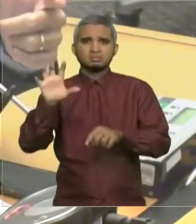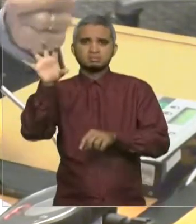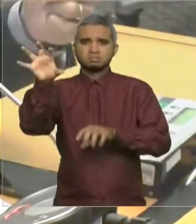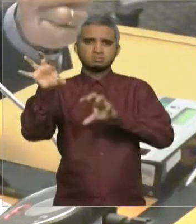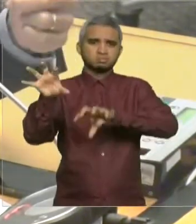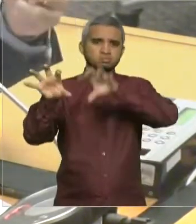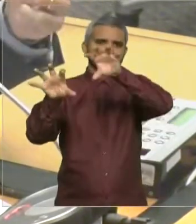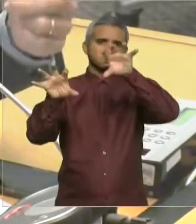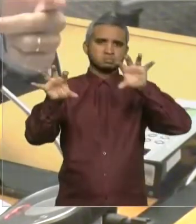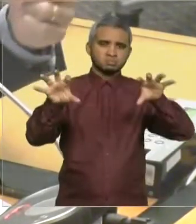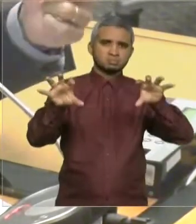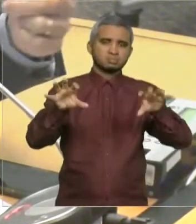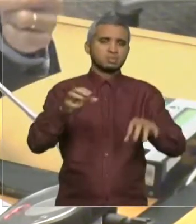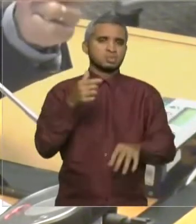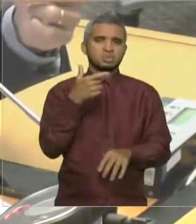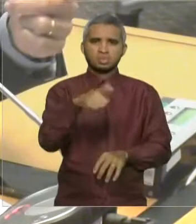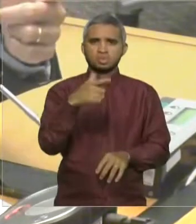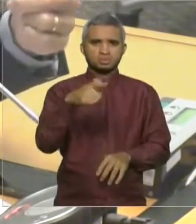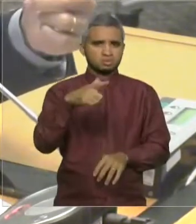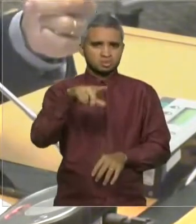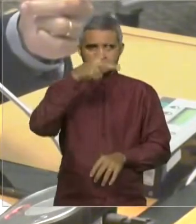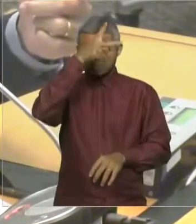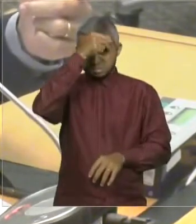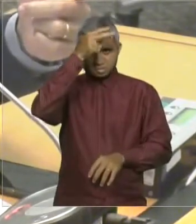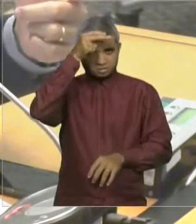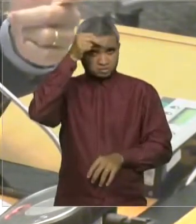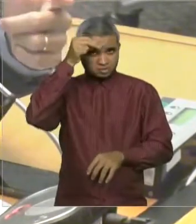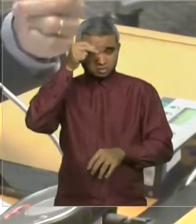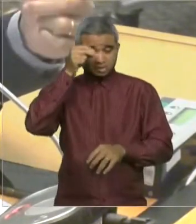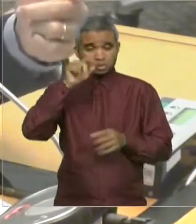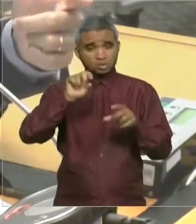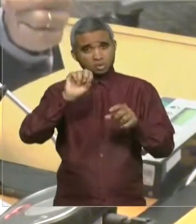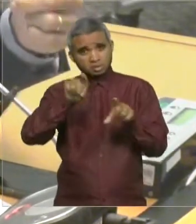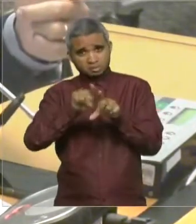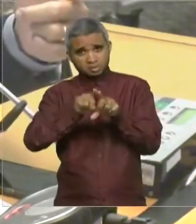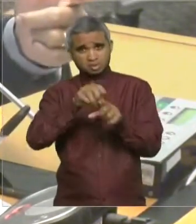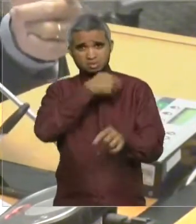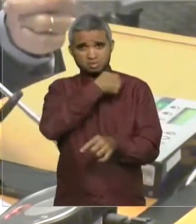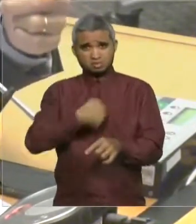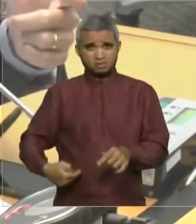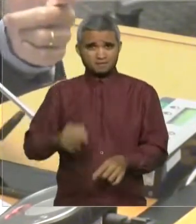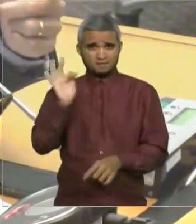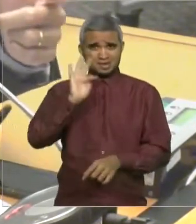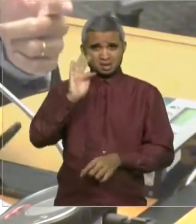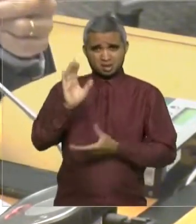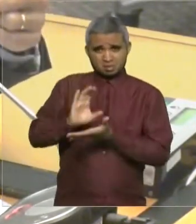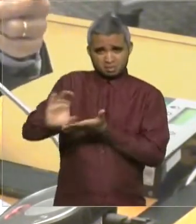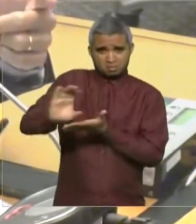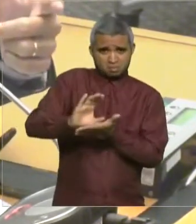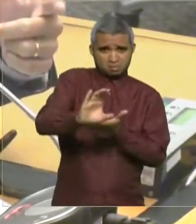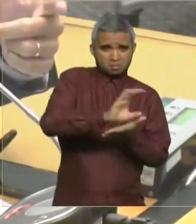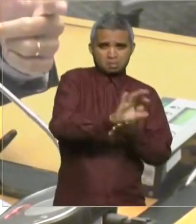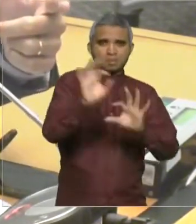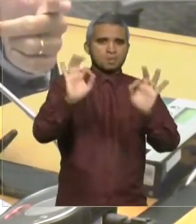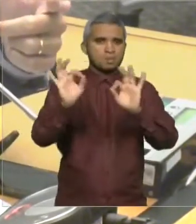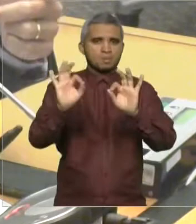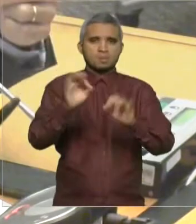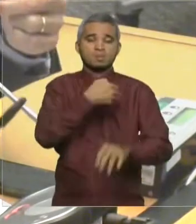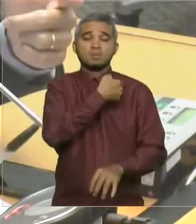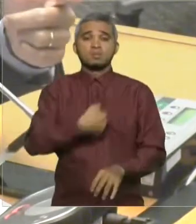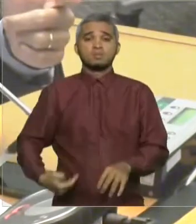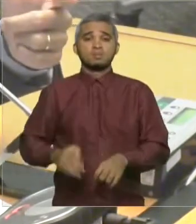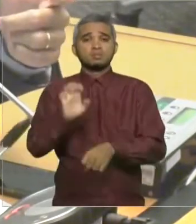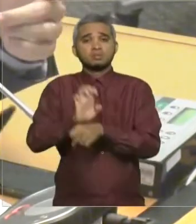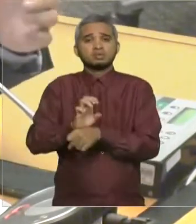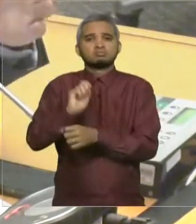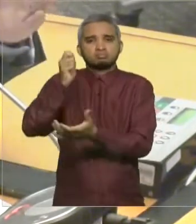recebem um recurso sequer, um centavo sequer, do governo federal. Todos eles são custeados pelo recurso do Tesouro do Estado. Ou